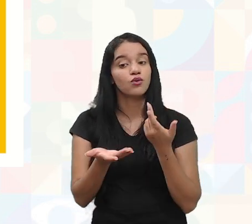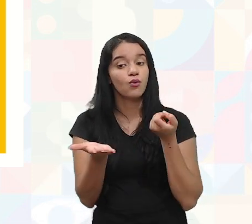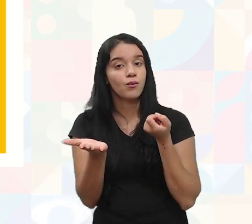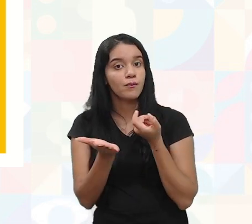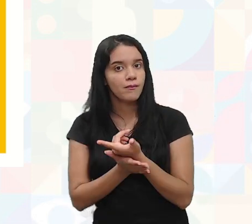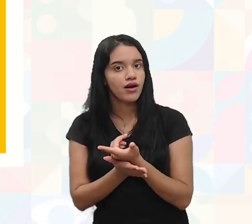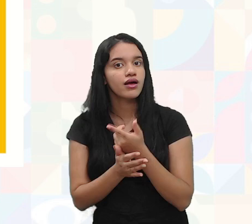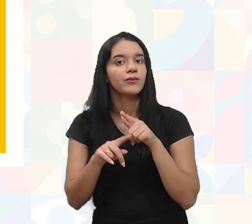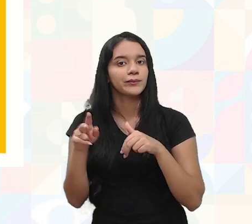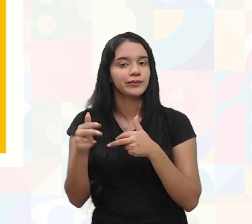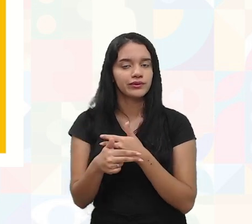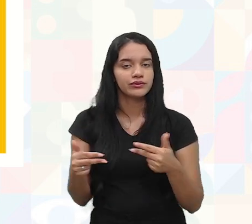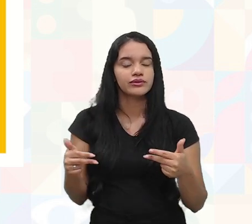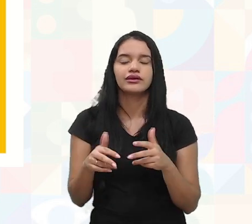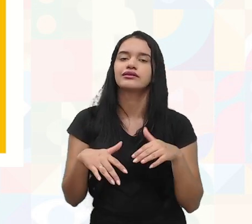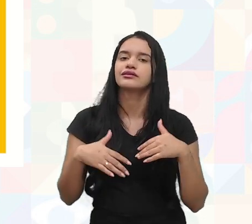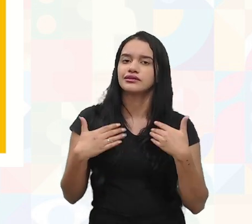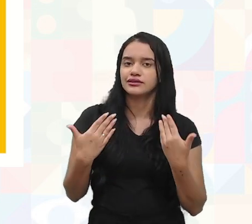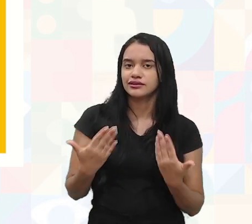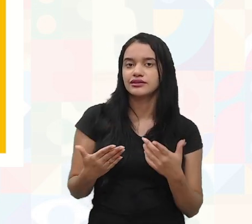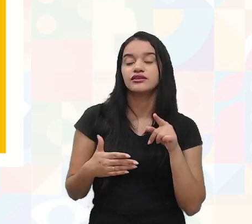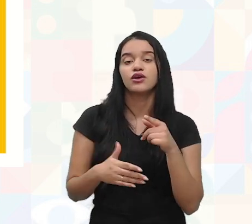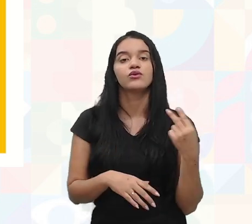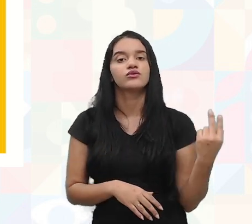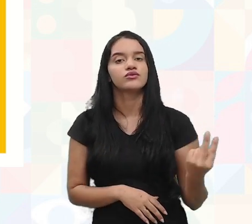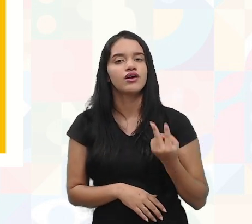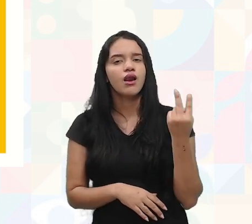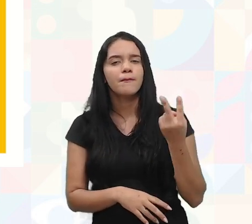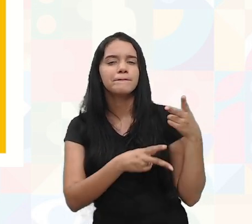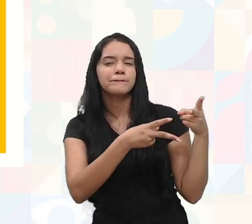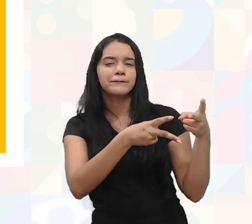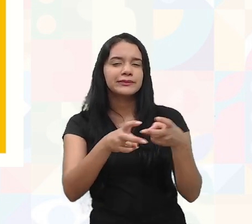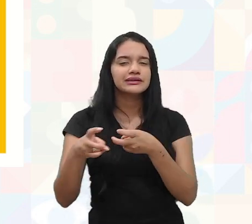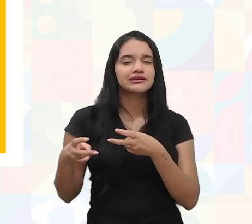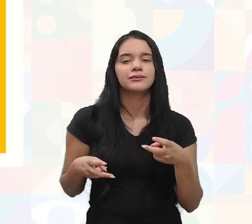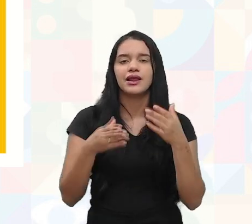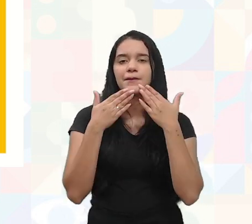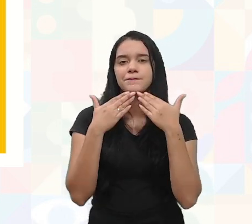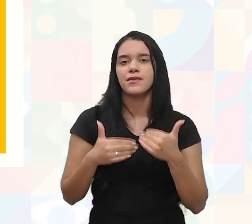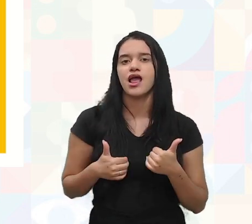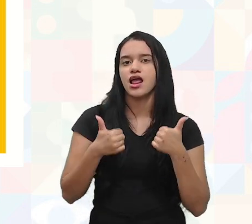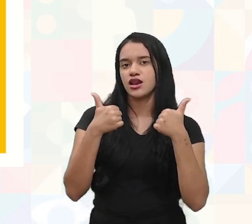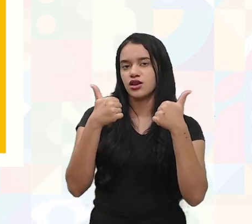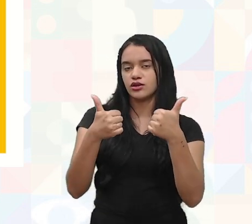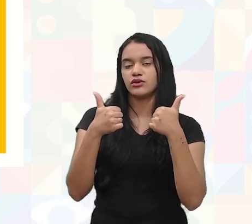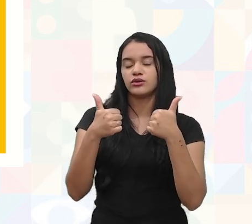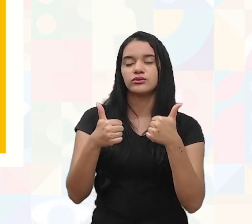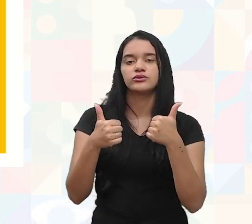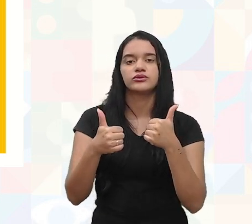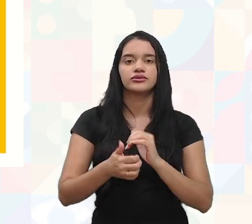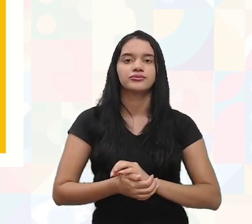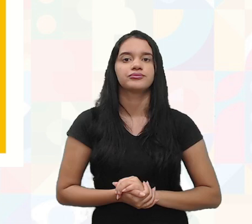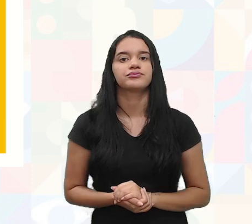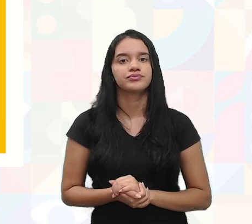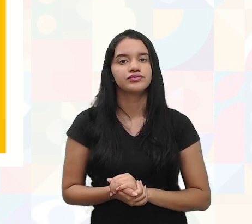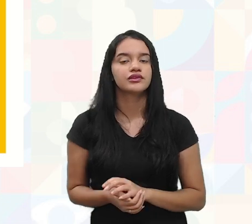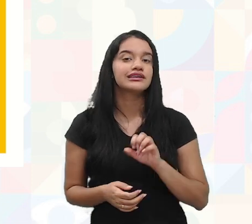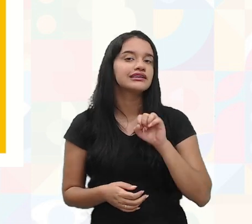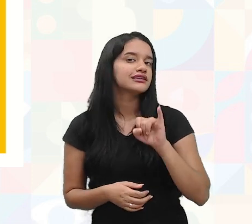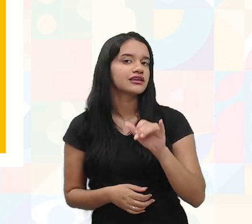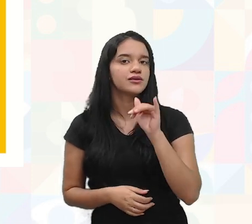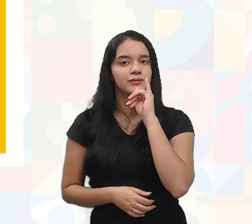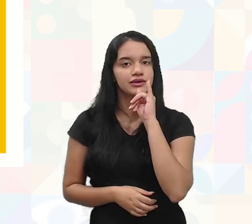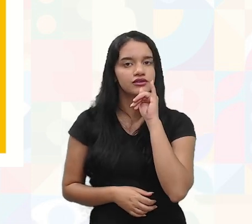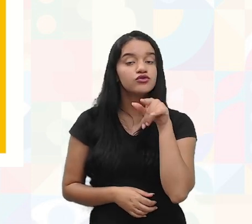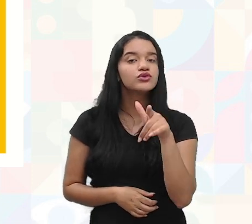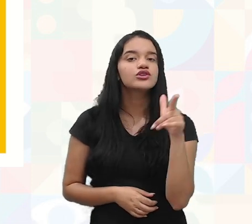certo? Então, quanto maior o valor percebido, melhor vai ser no sentido da precificação. Se